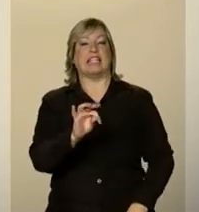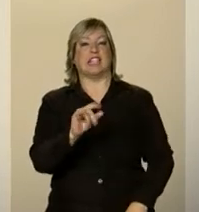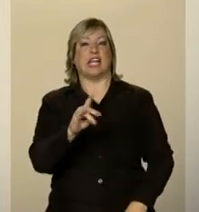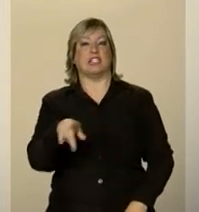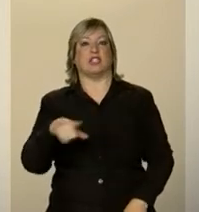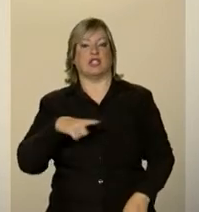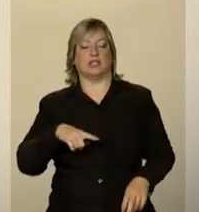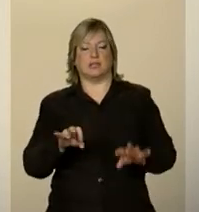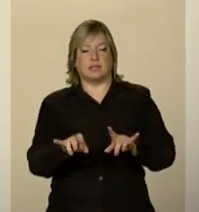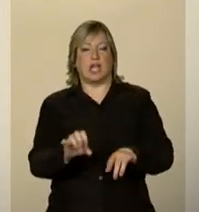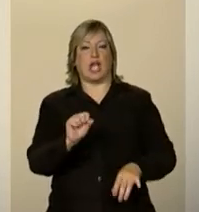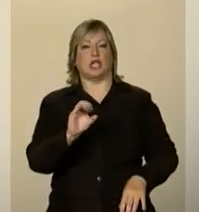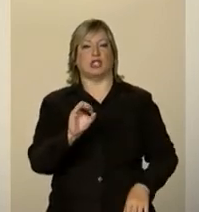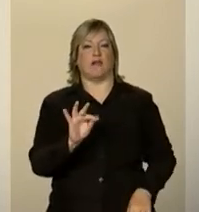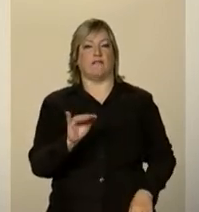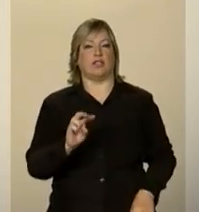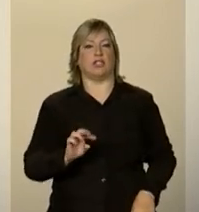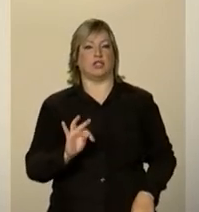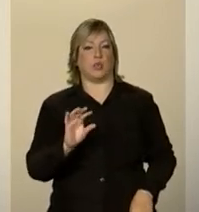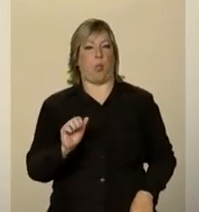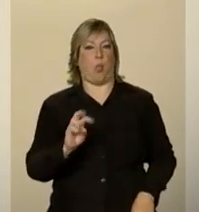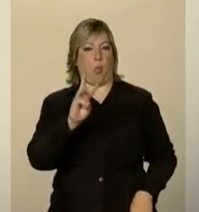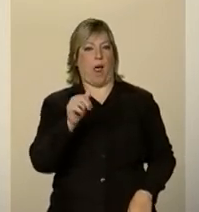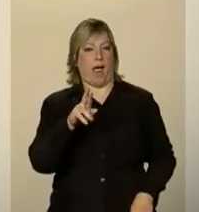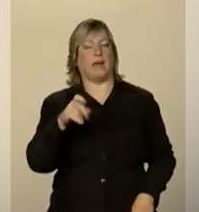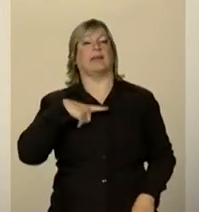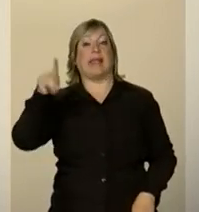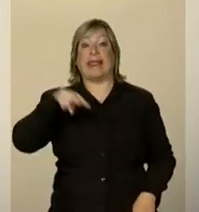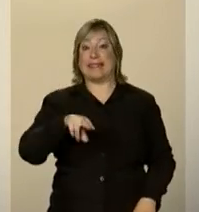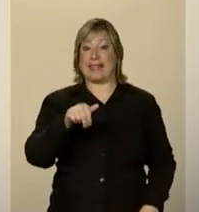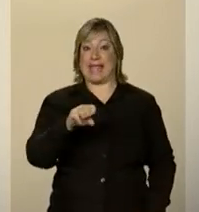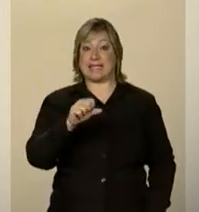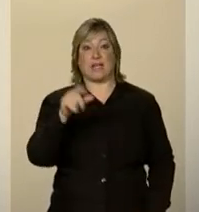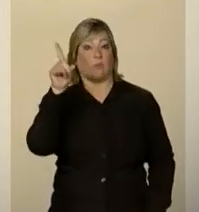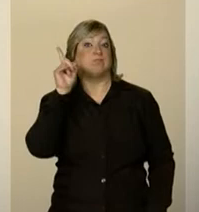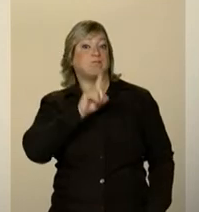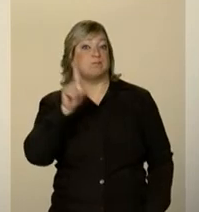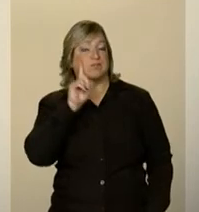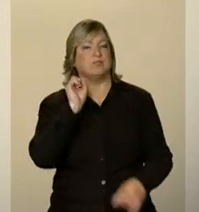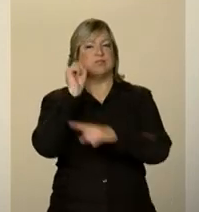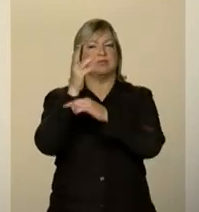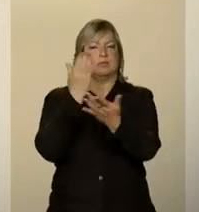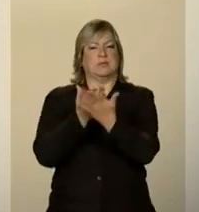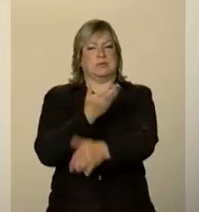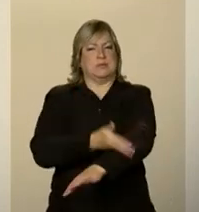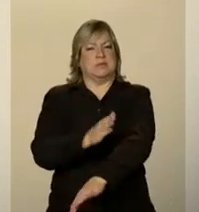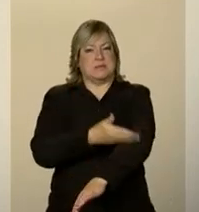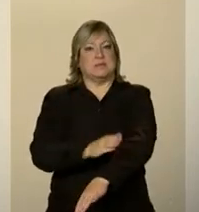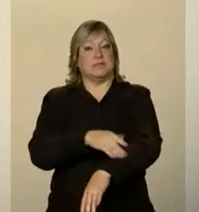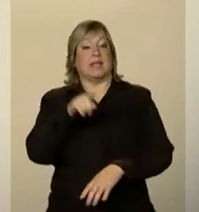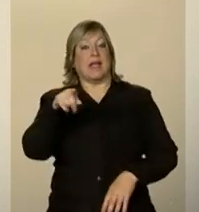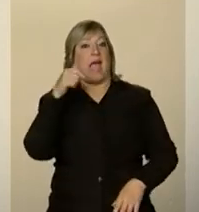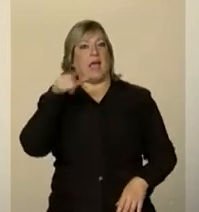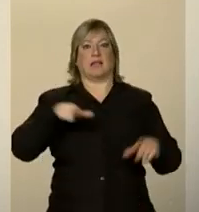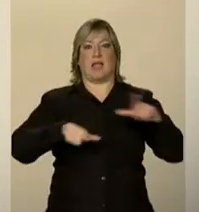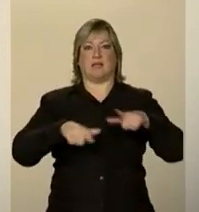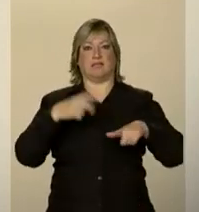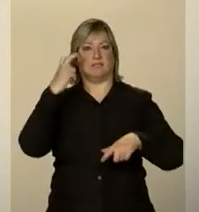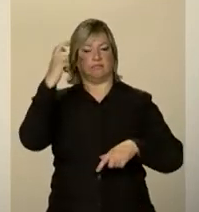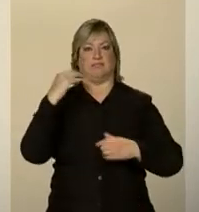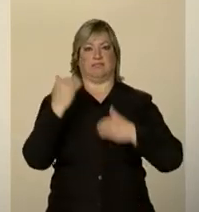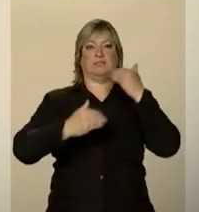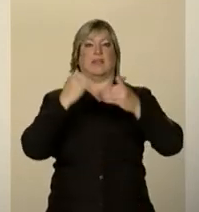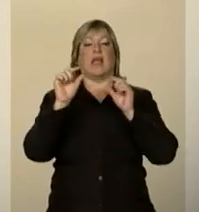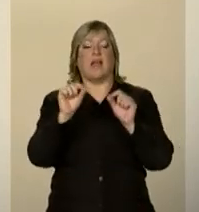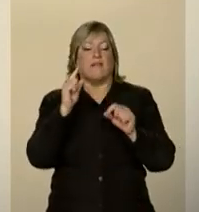software na NASA Agência Espacial americana nesse estágio Luciano o trabalho da Ludmila era desenvolver